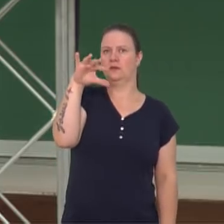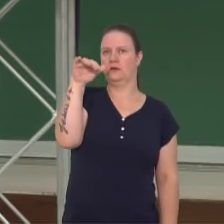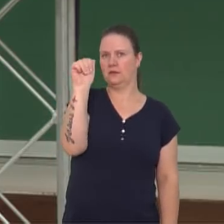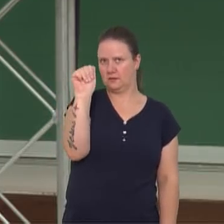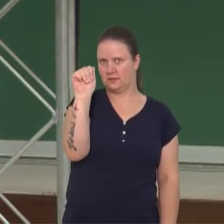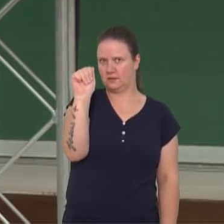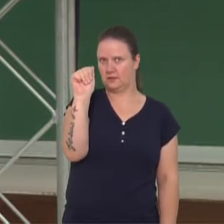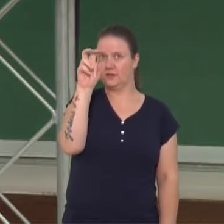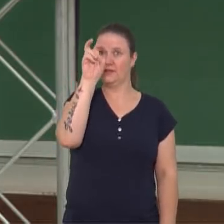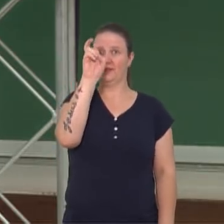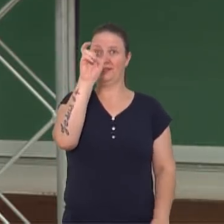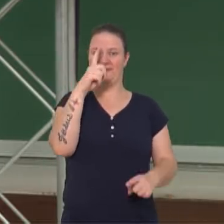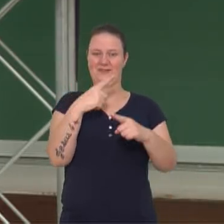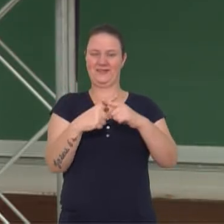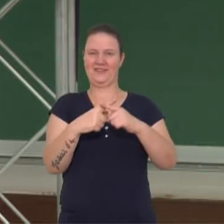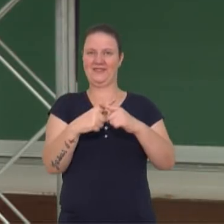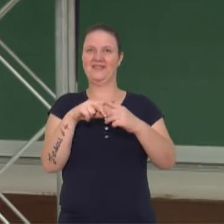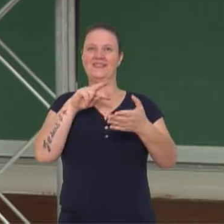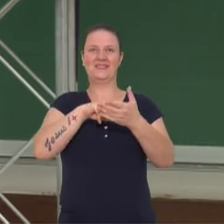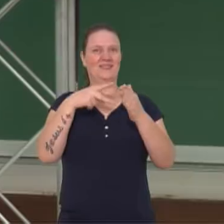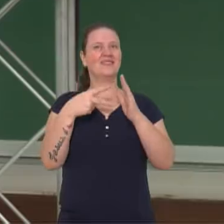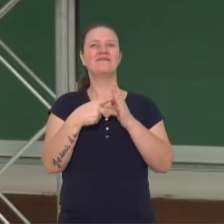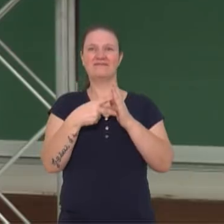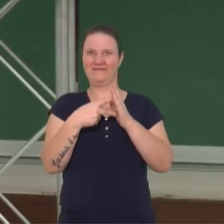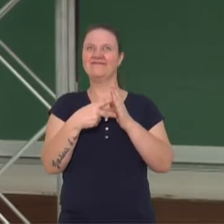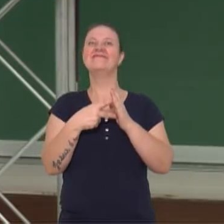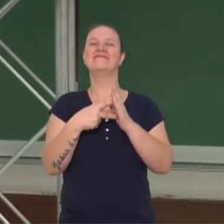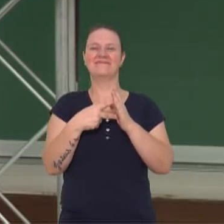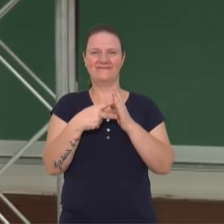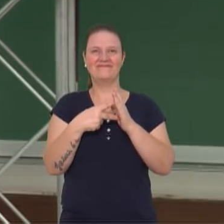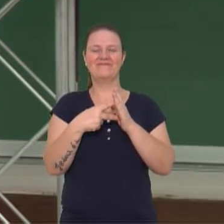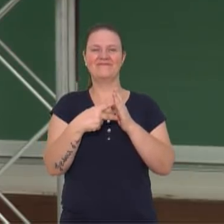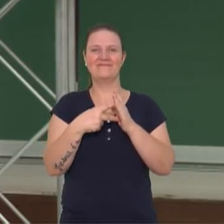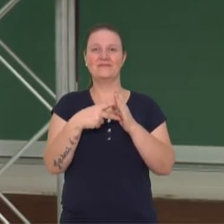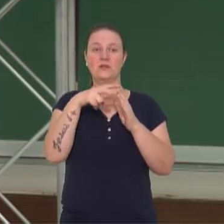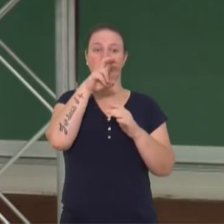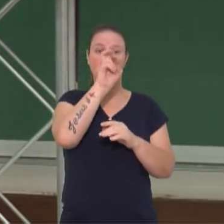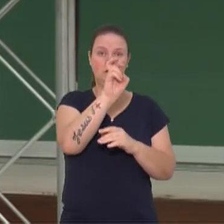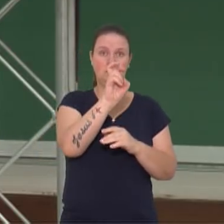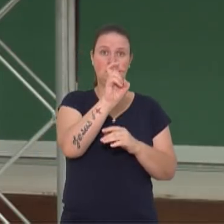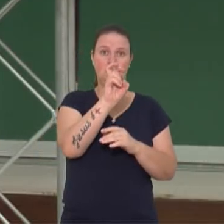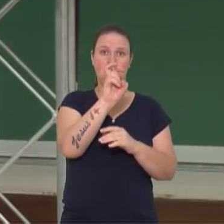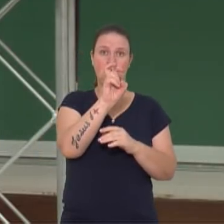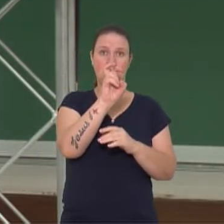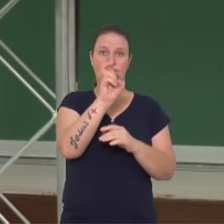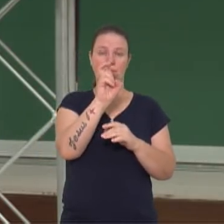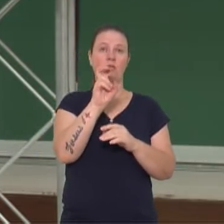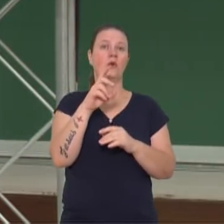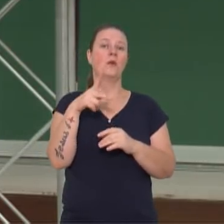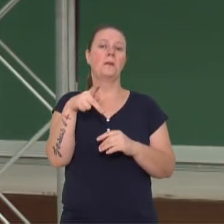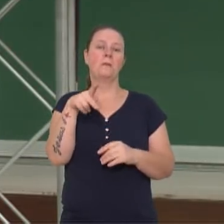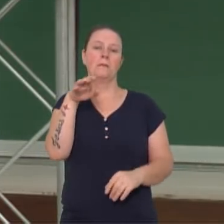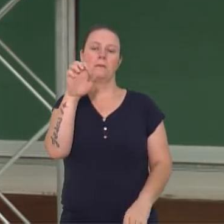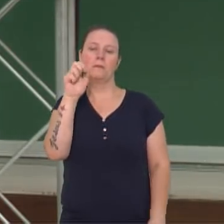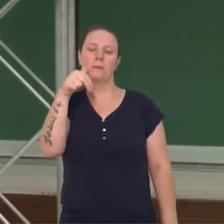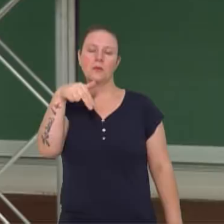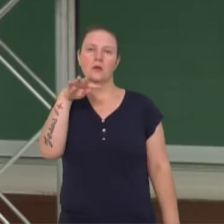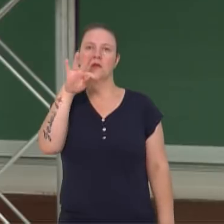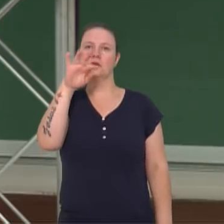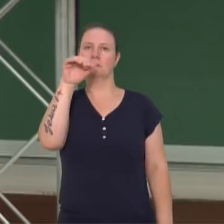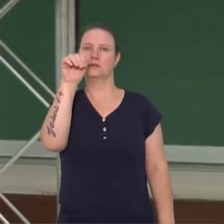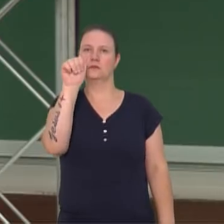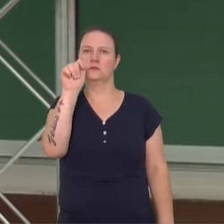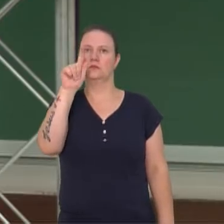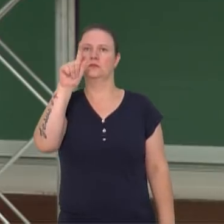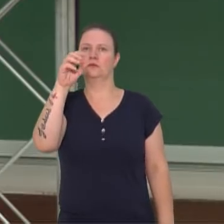pentacampeão. Então penta significa 5. Então tá bom. 5 lados, pentágono. E 6